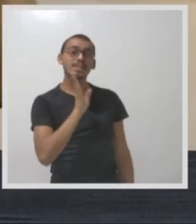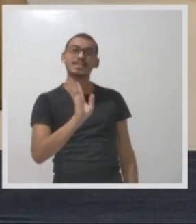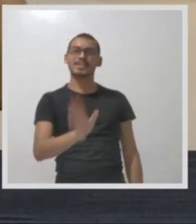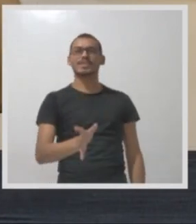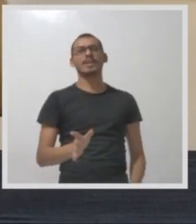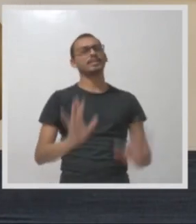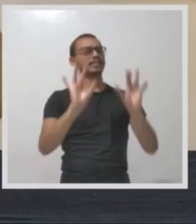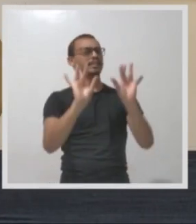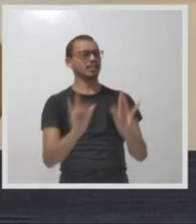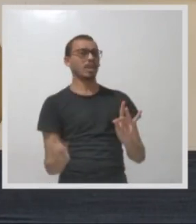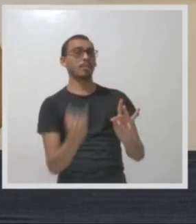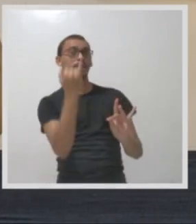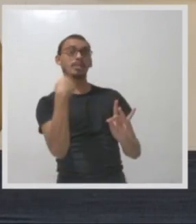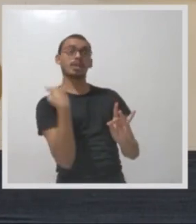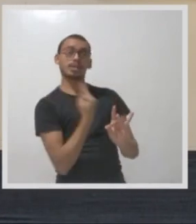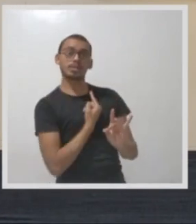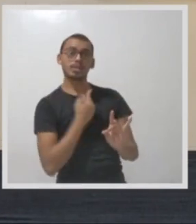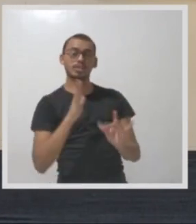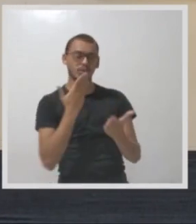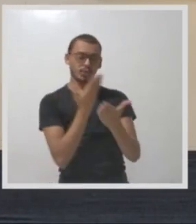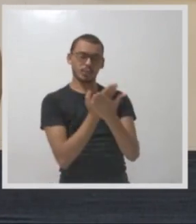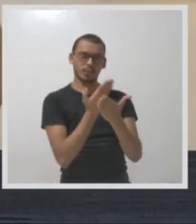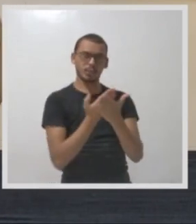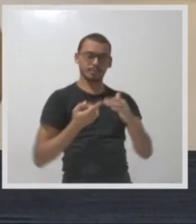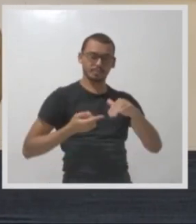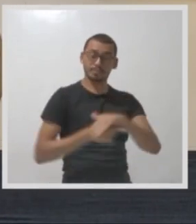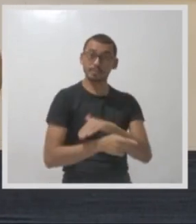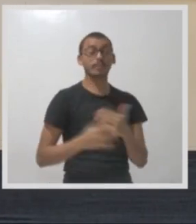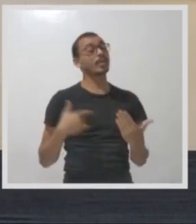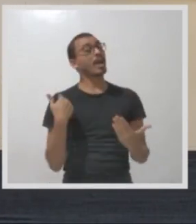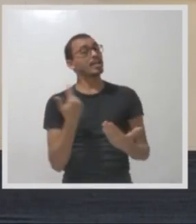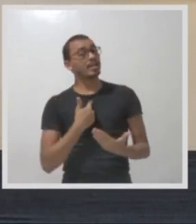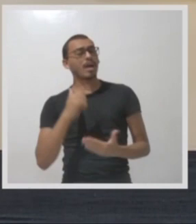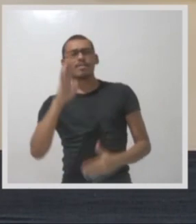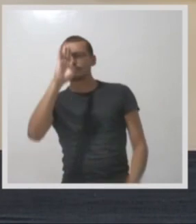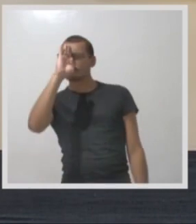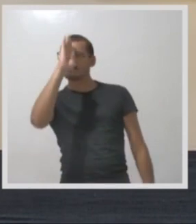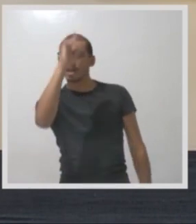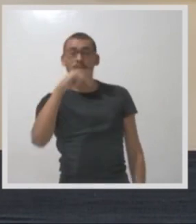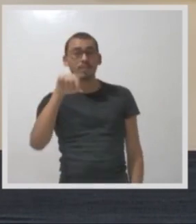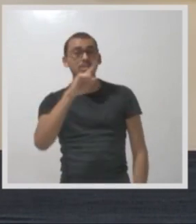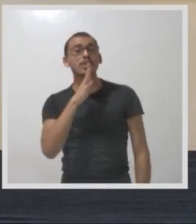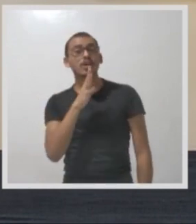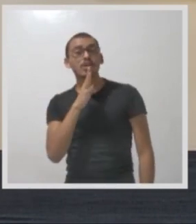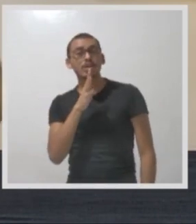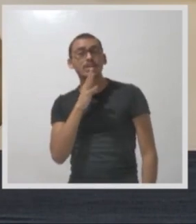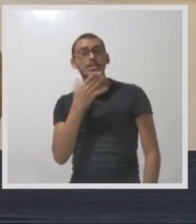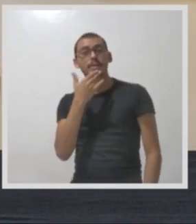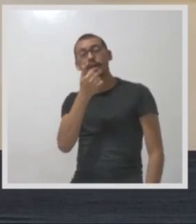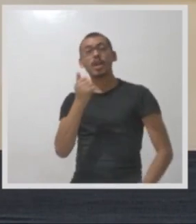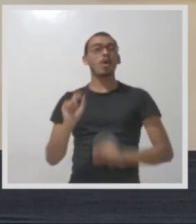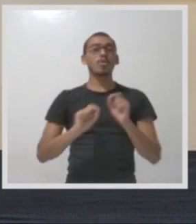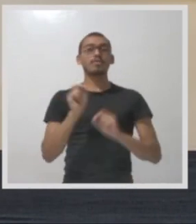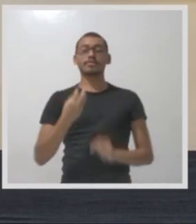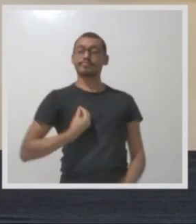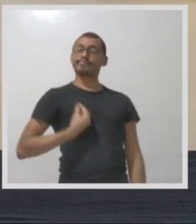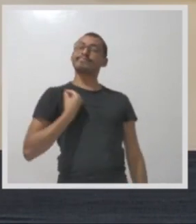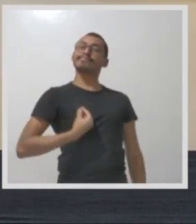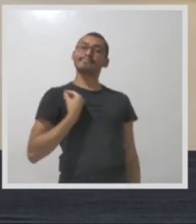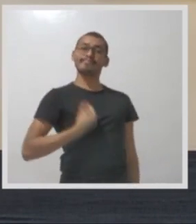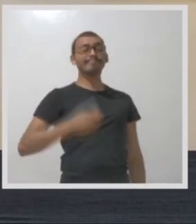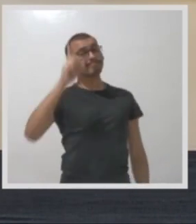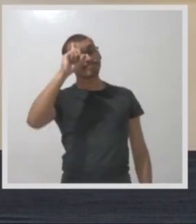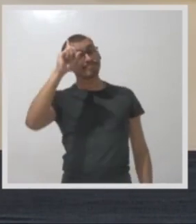um detalhe importante para nós que somos estudantes. É fundamental que você conheça aquilo que você está vivenciando. Então, você